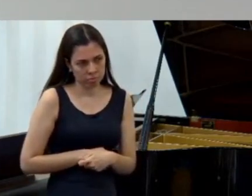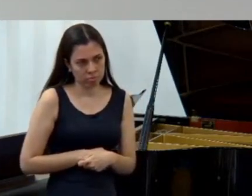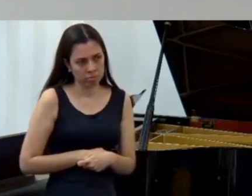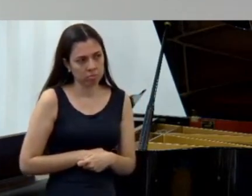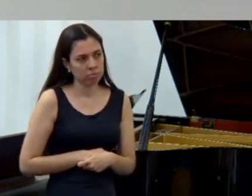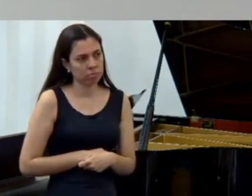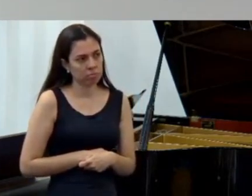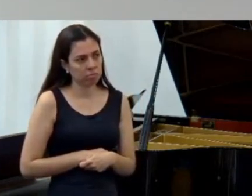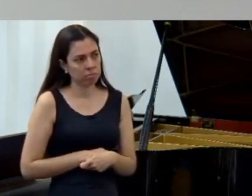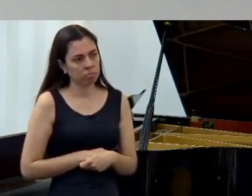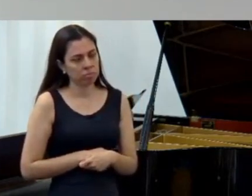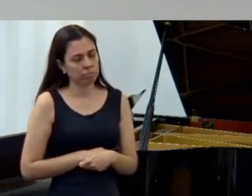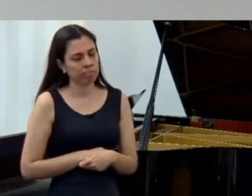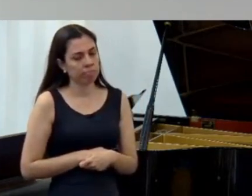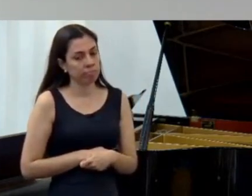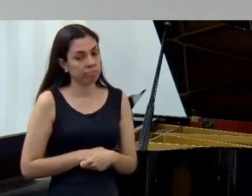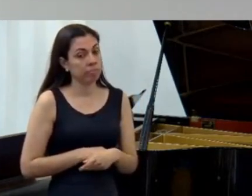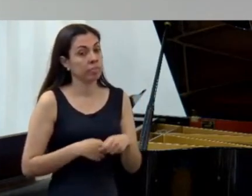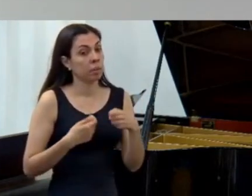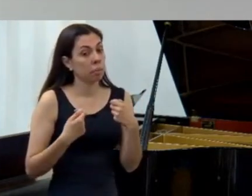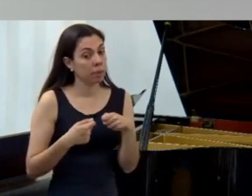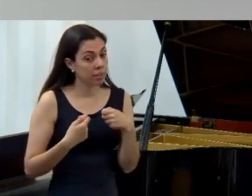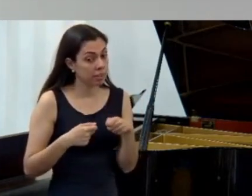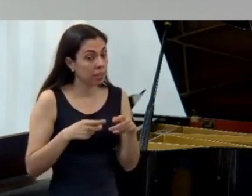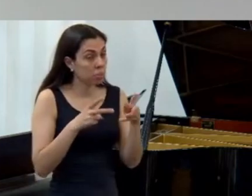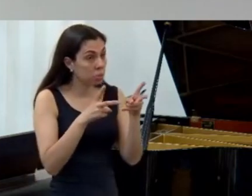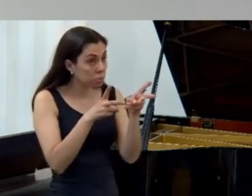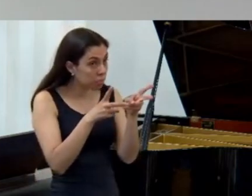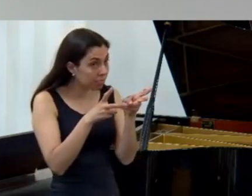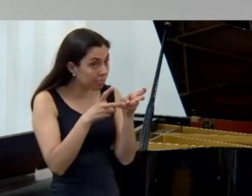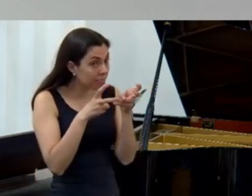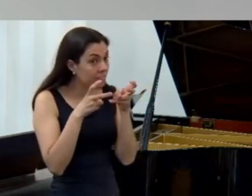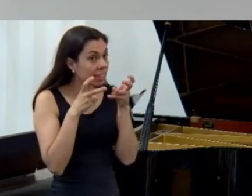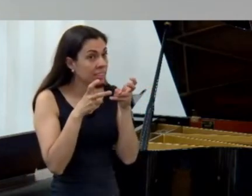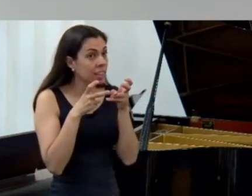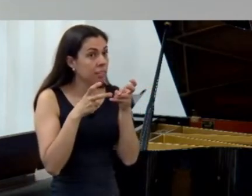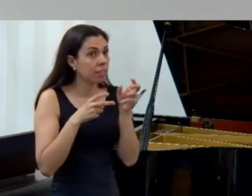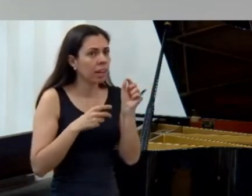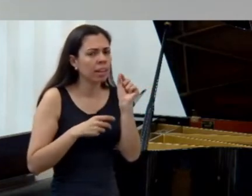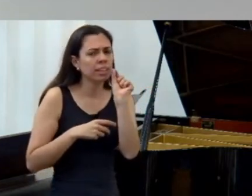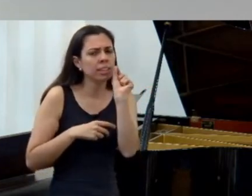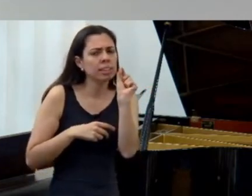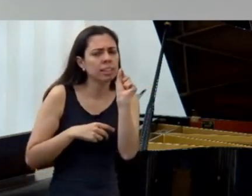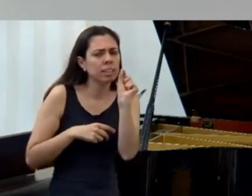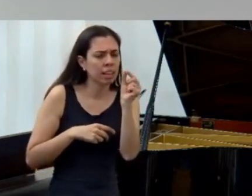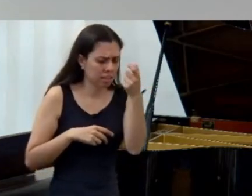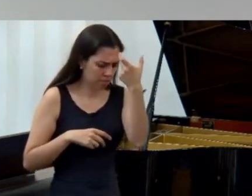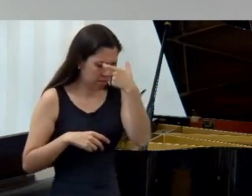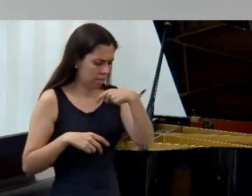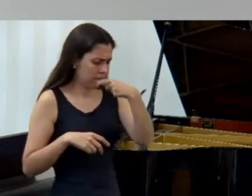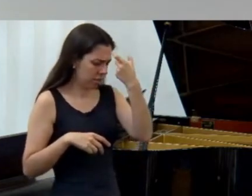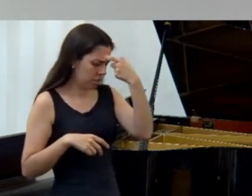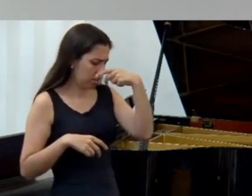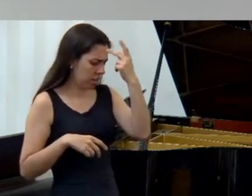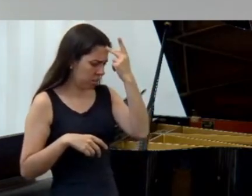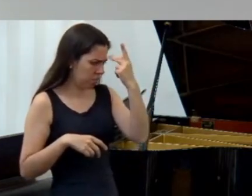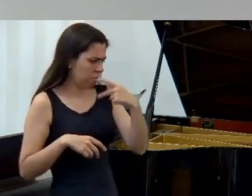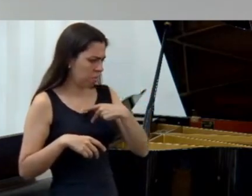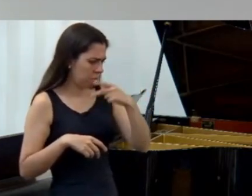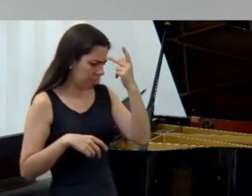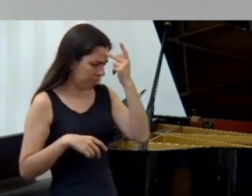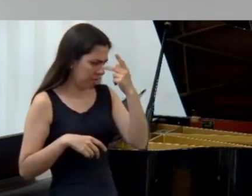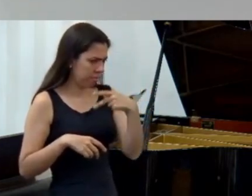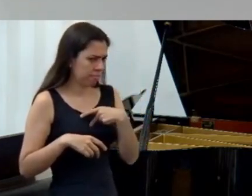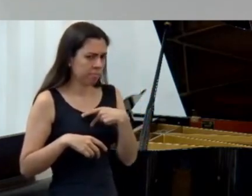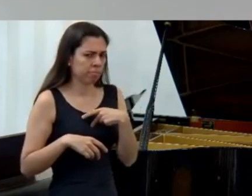é que nós necessitamos reconhecer quem nós somos. Quem nós somos de verdade. A nossa